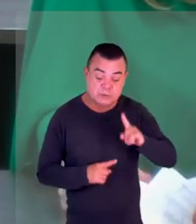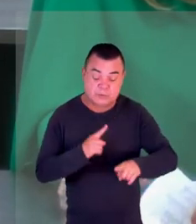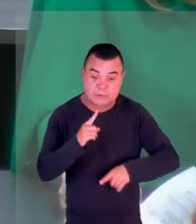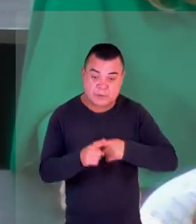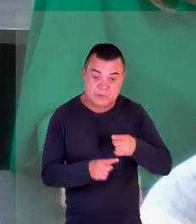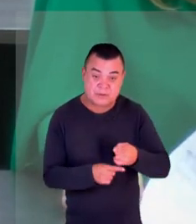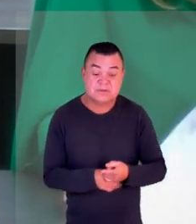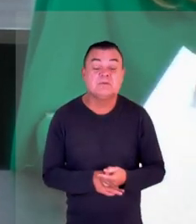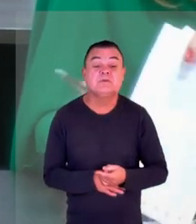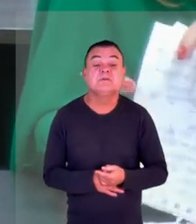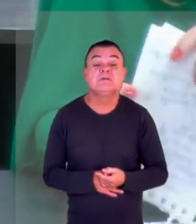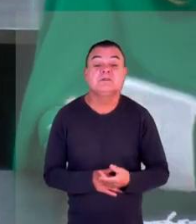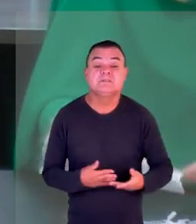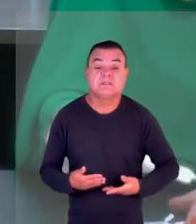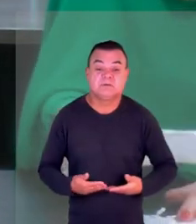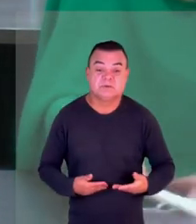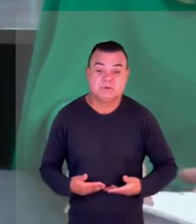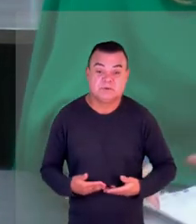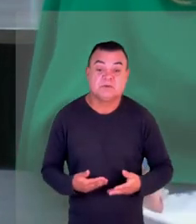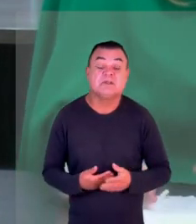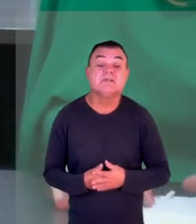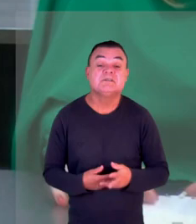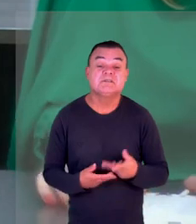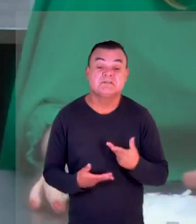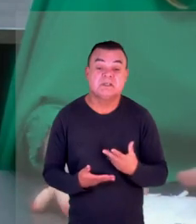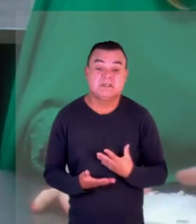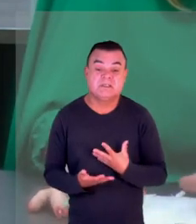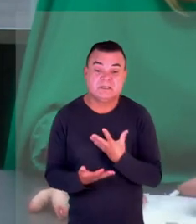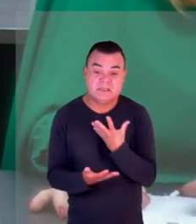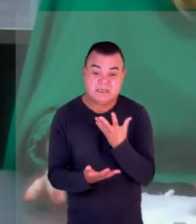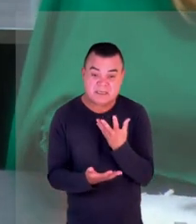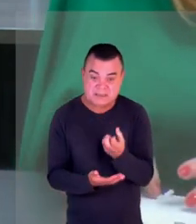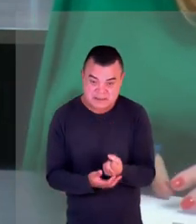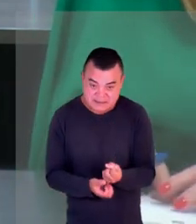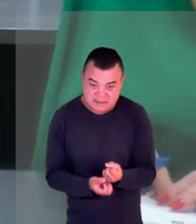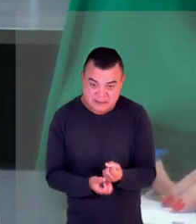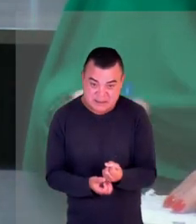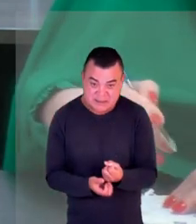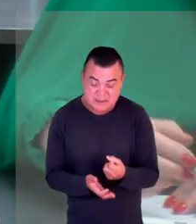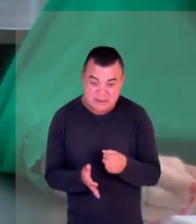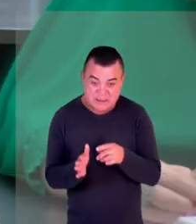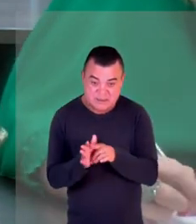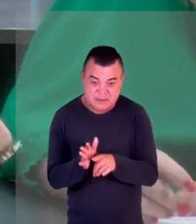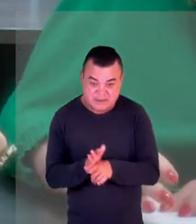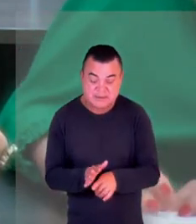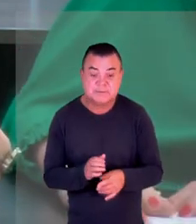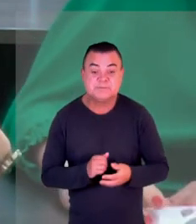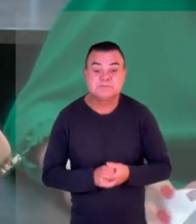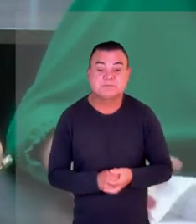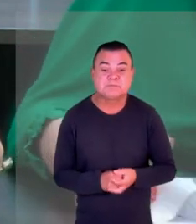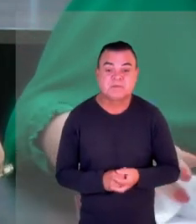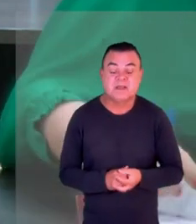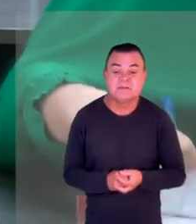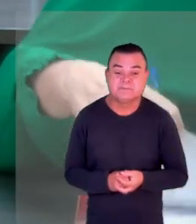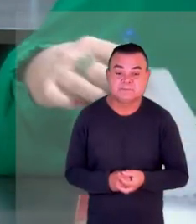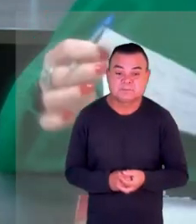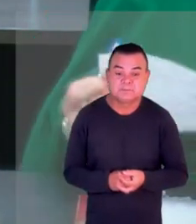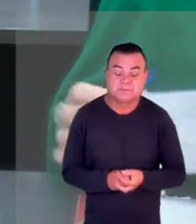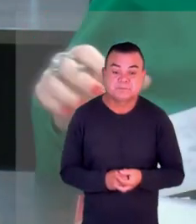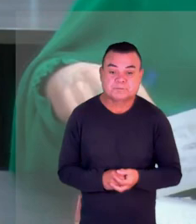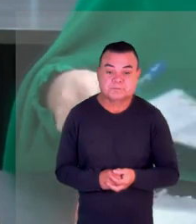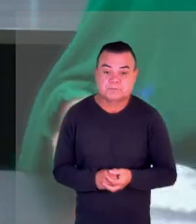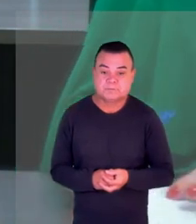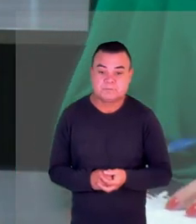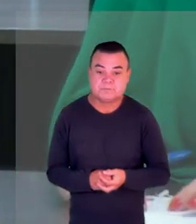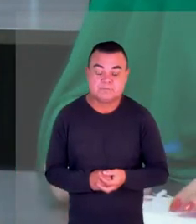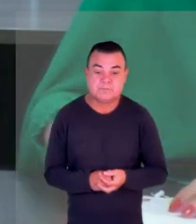colega a gente não faz mais inscrição em razão do adiantar da hora eh